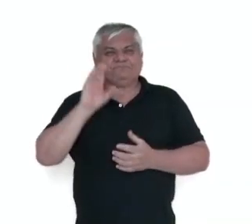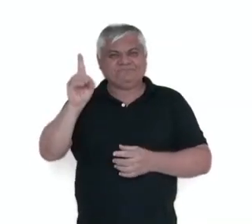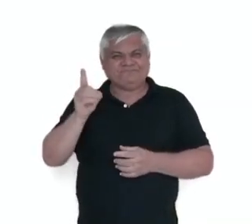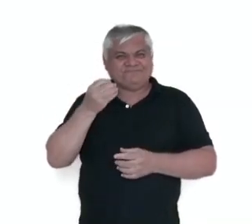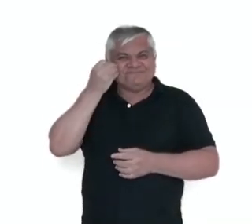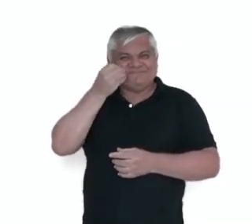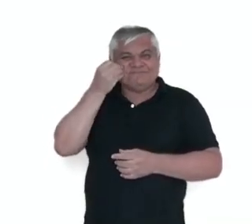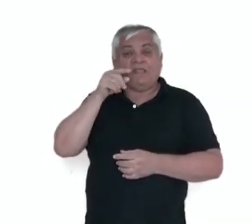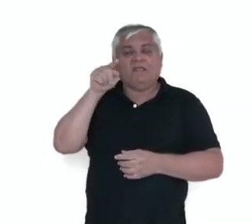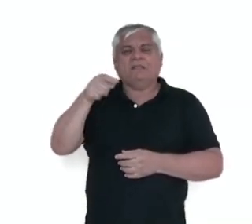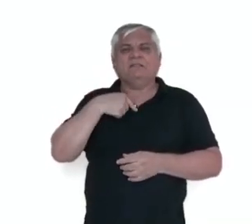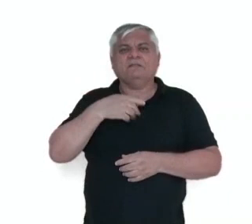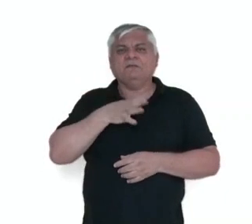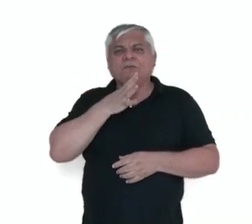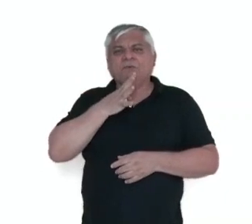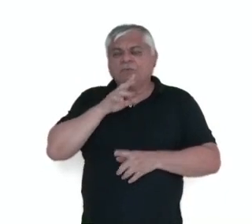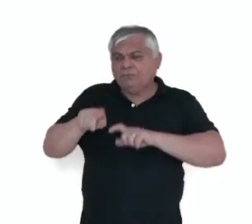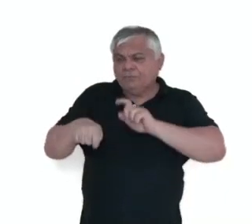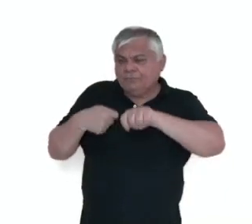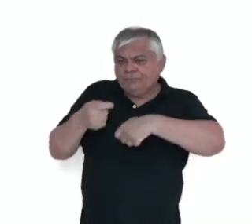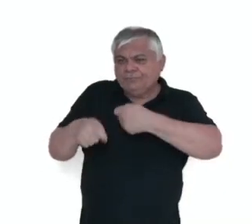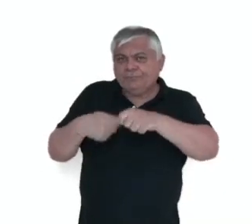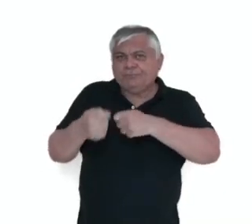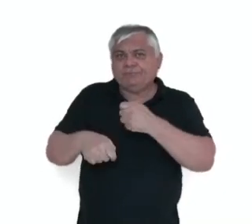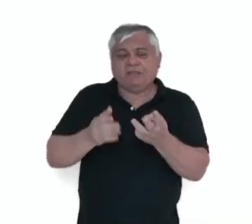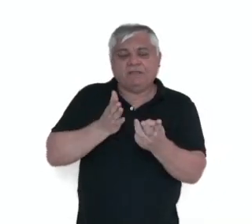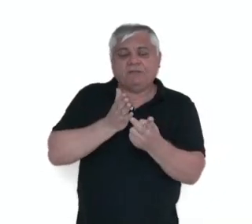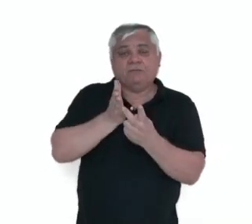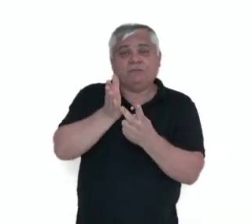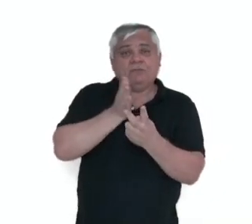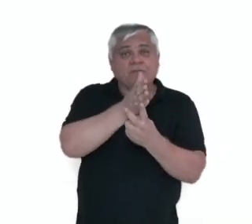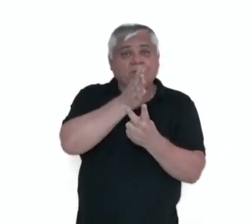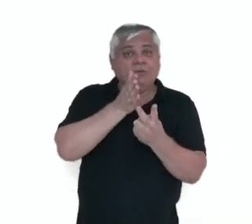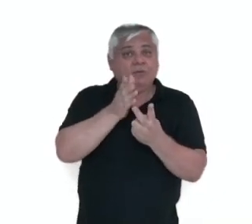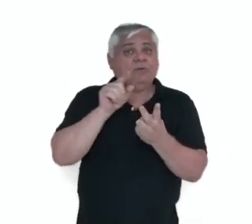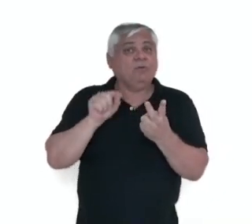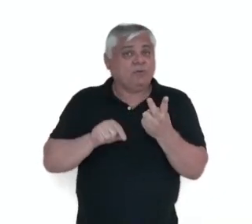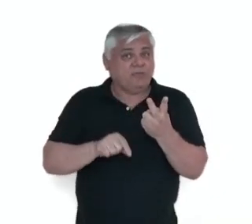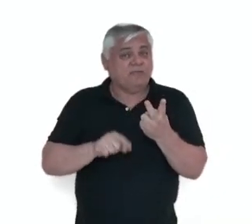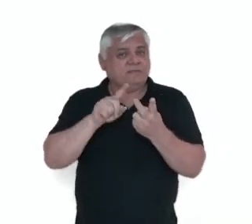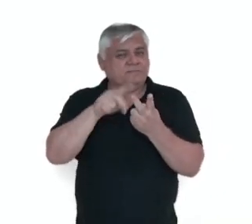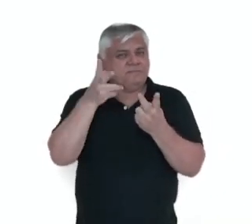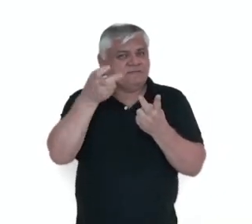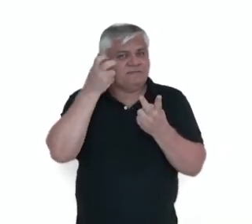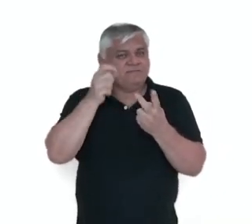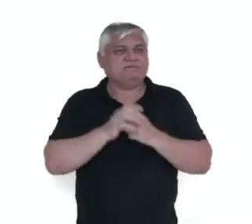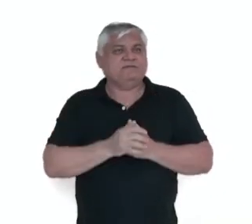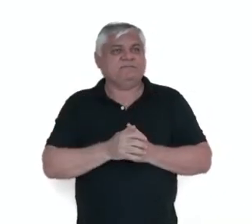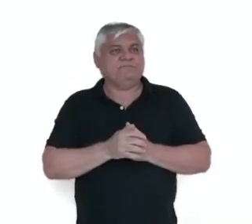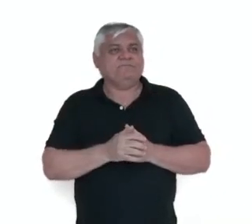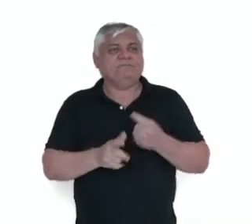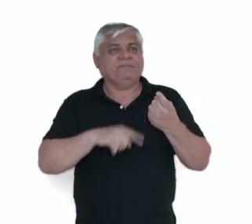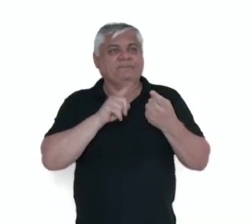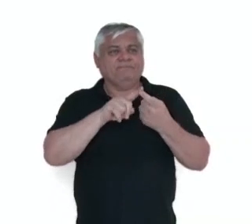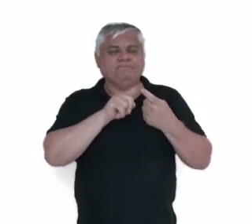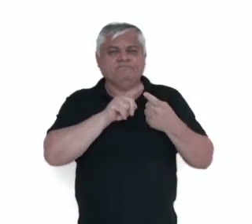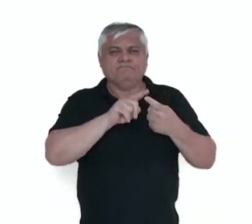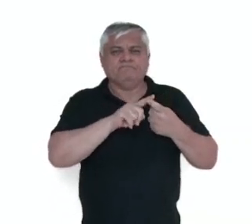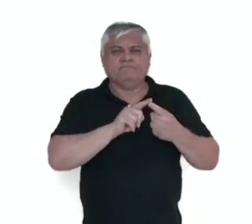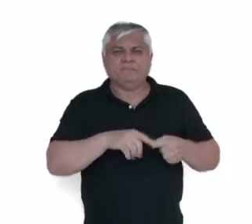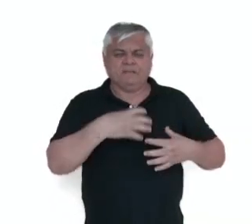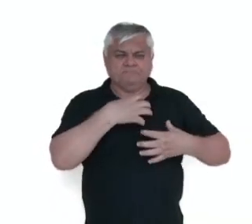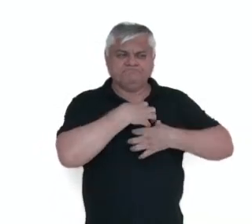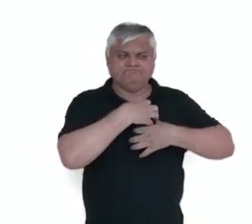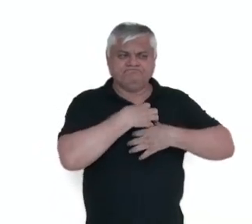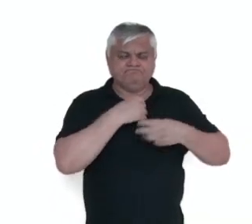que podemos conhecer tem origem em duas fontes diferentes da percepção: as impressões e as